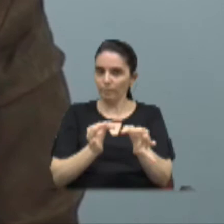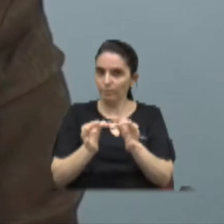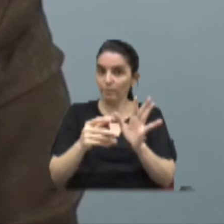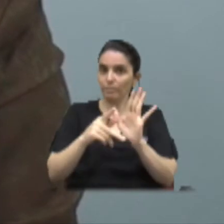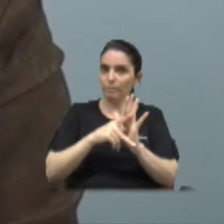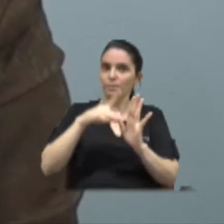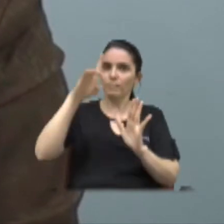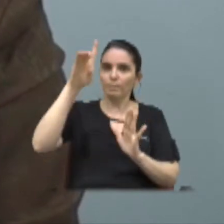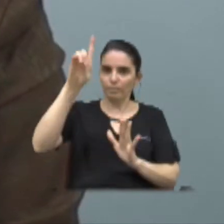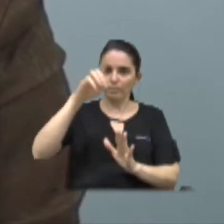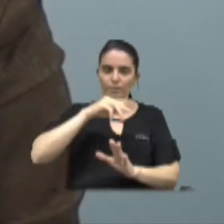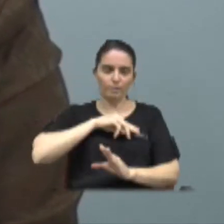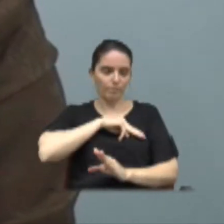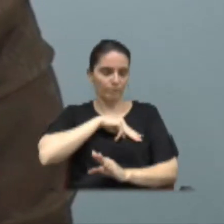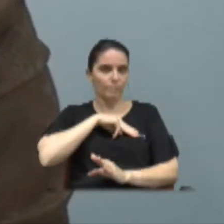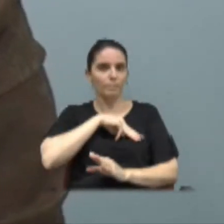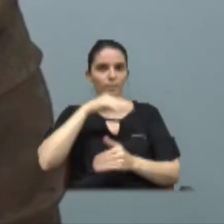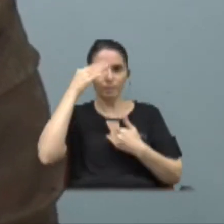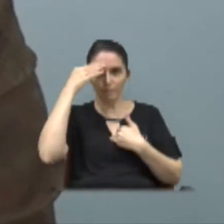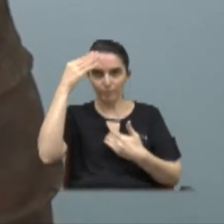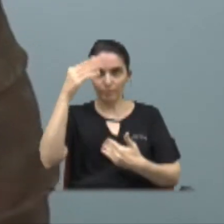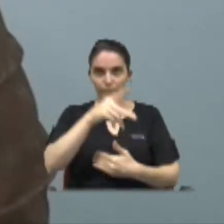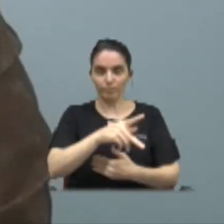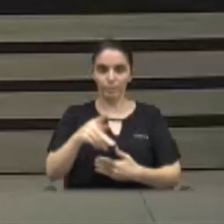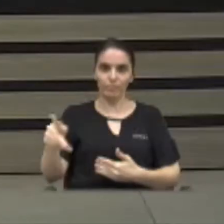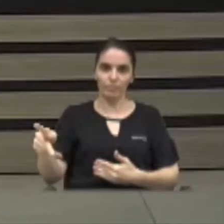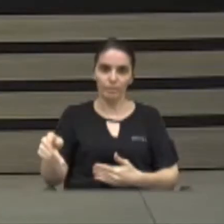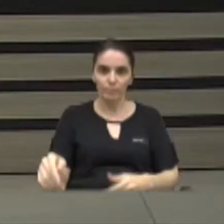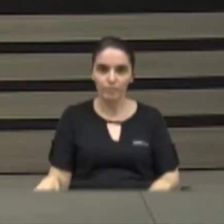missão mesmo, tá? Muito obrigada, senhor presidente.